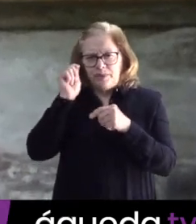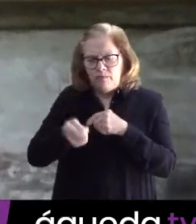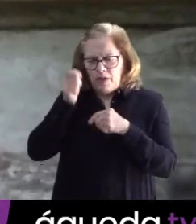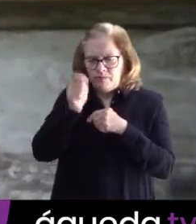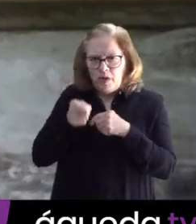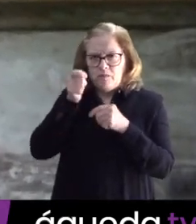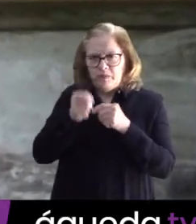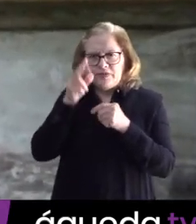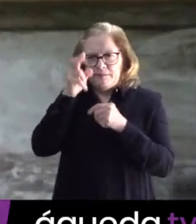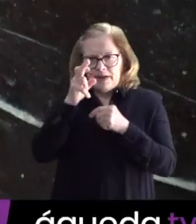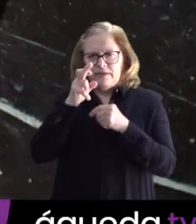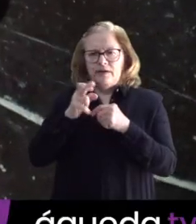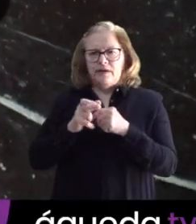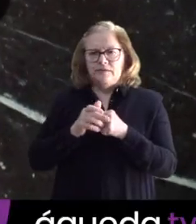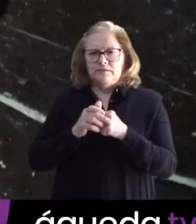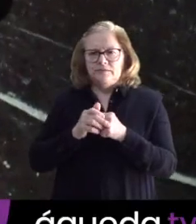descavar a madeira.